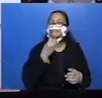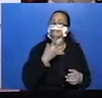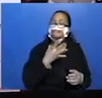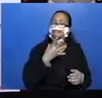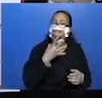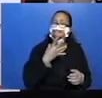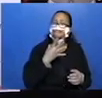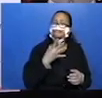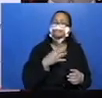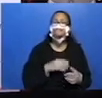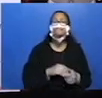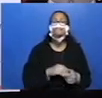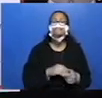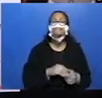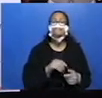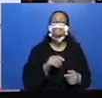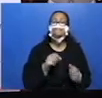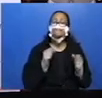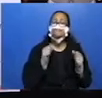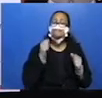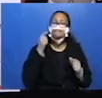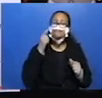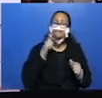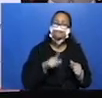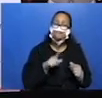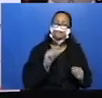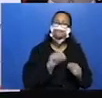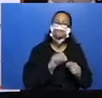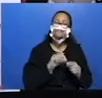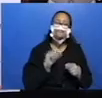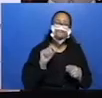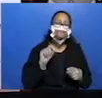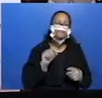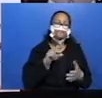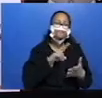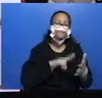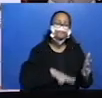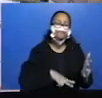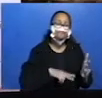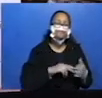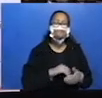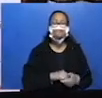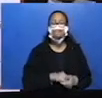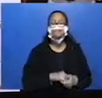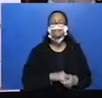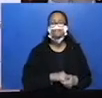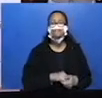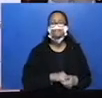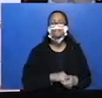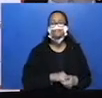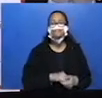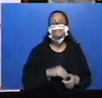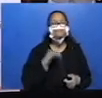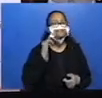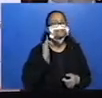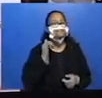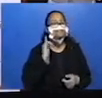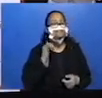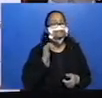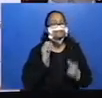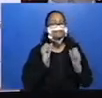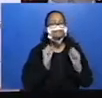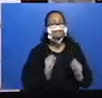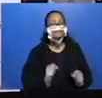consegue fazer com a pessoa que está lendo, tá certo? Descubra esse talento em você. O narrador pode ser